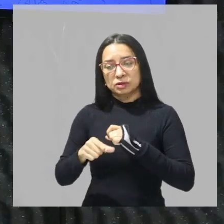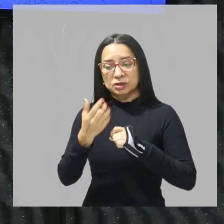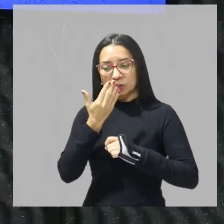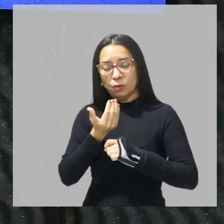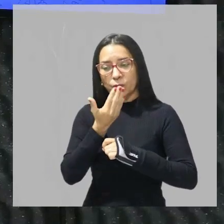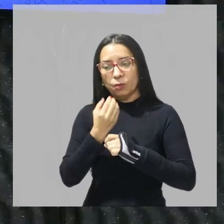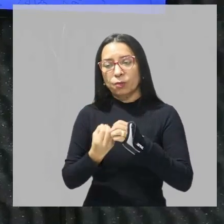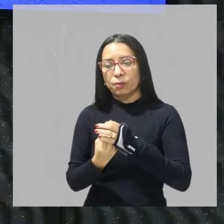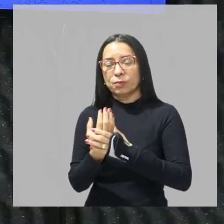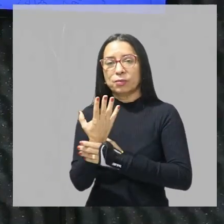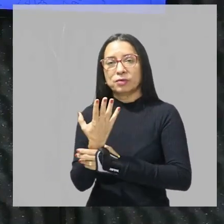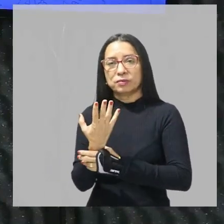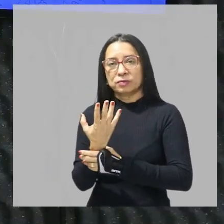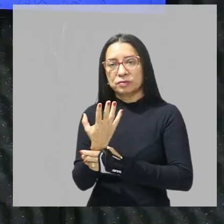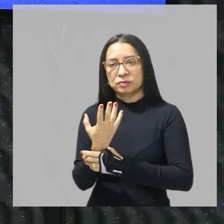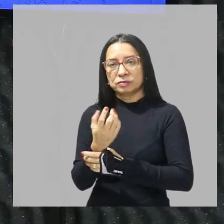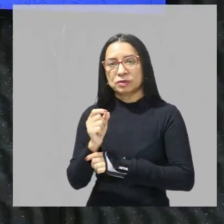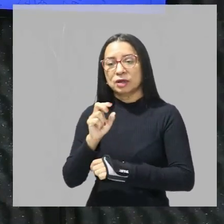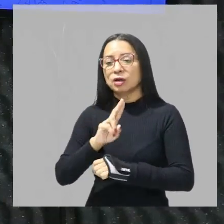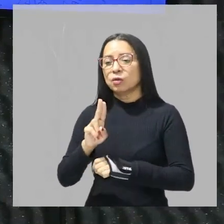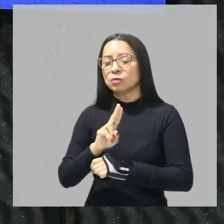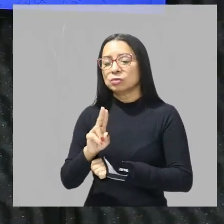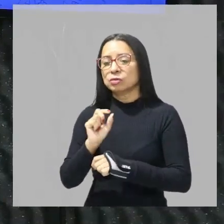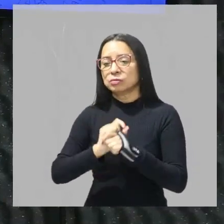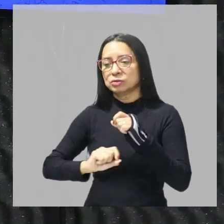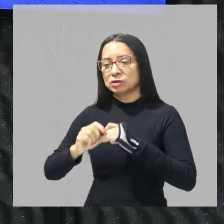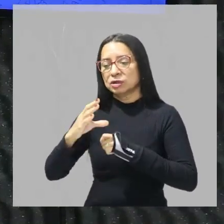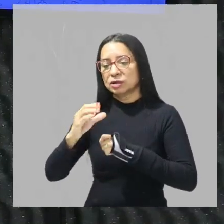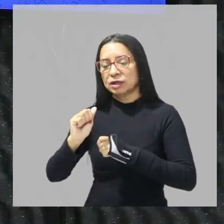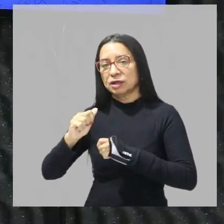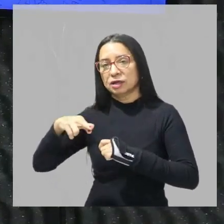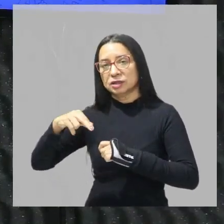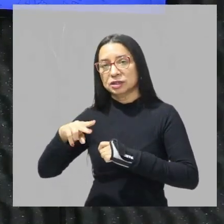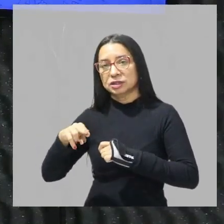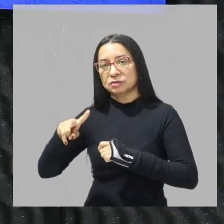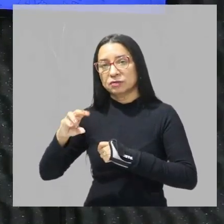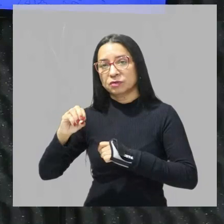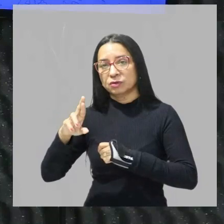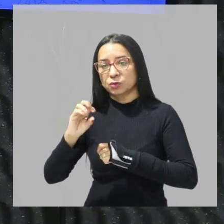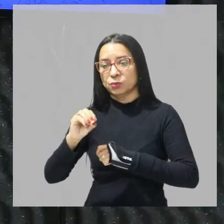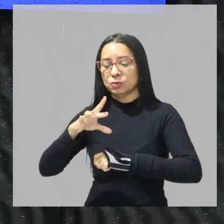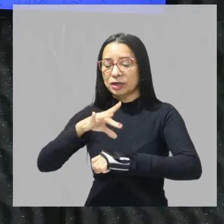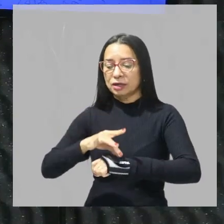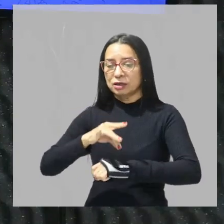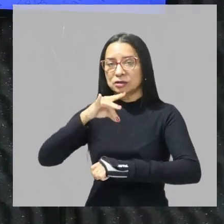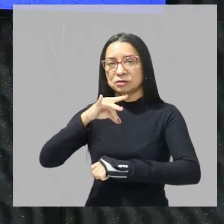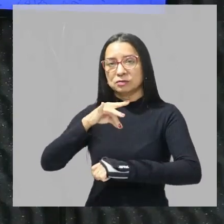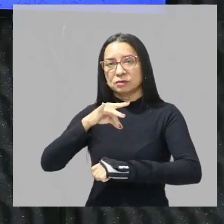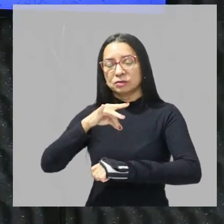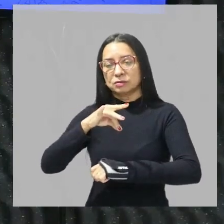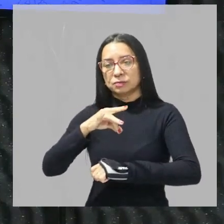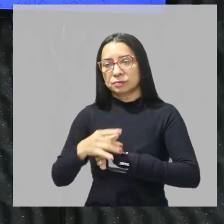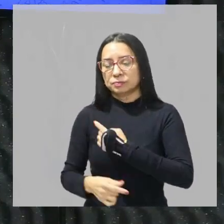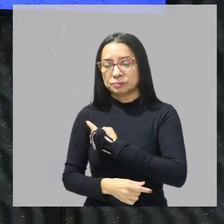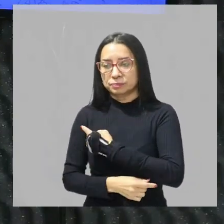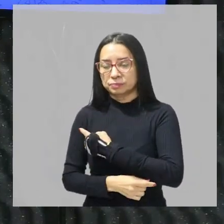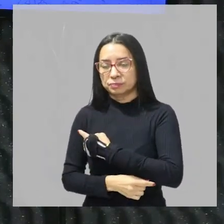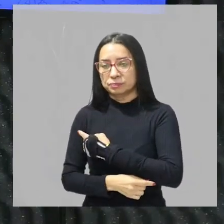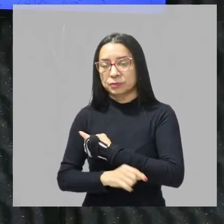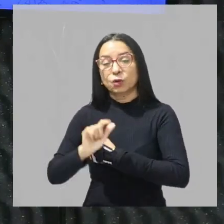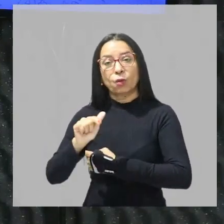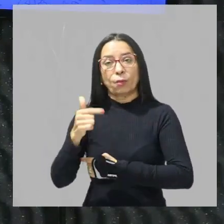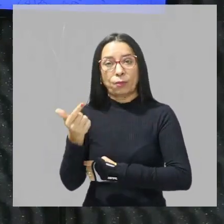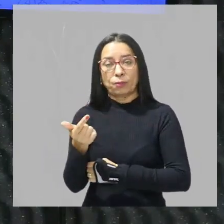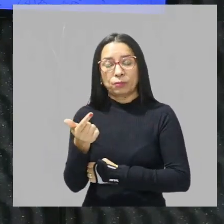herbívoro, ele é denominado de carnívoro. Muito simples, né, gente? Olha só, agora